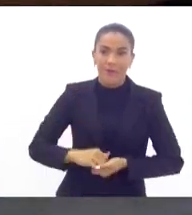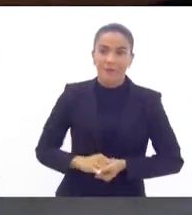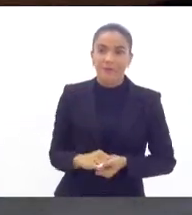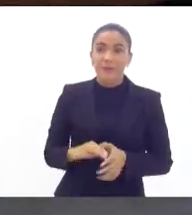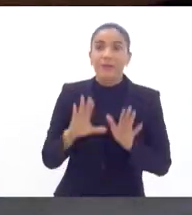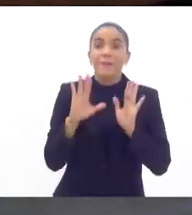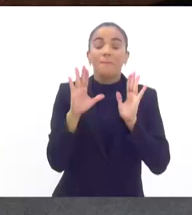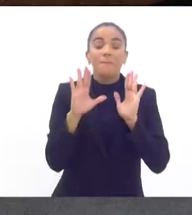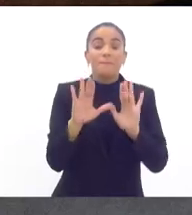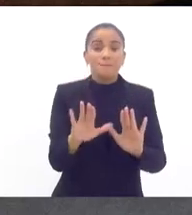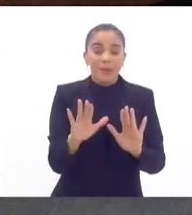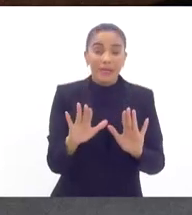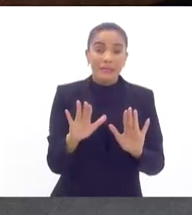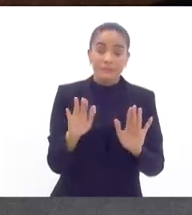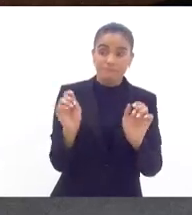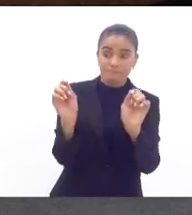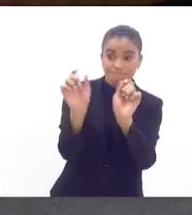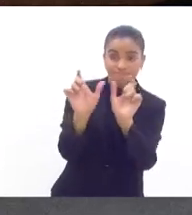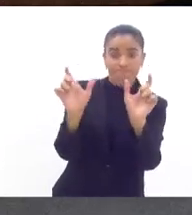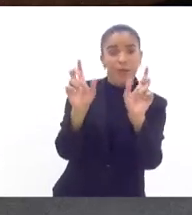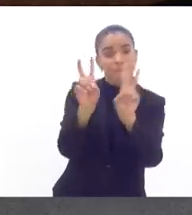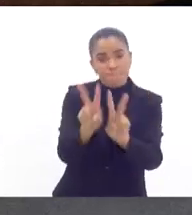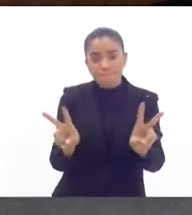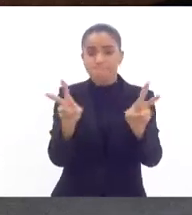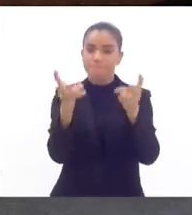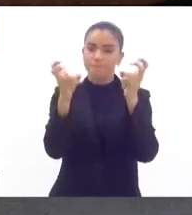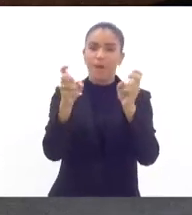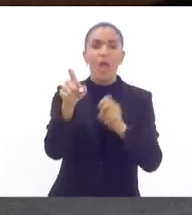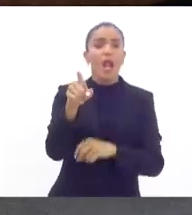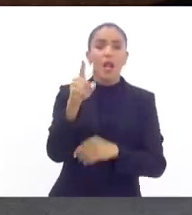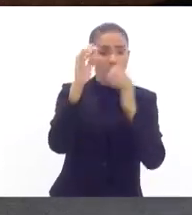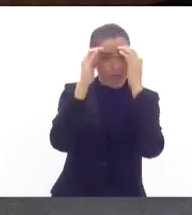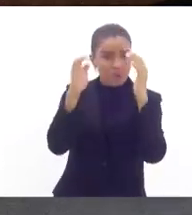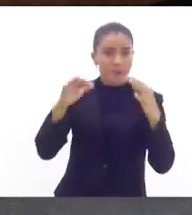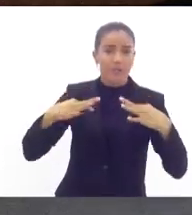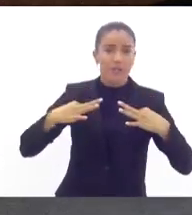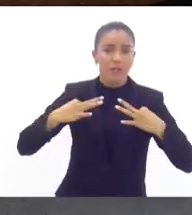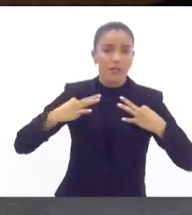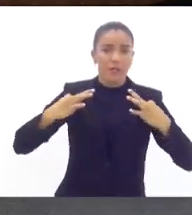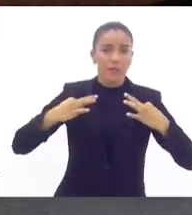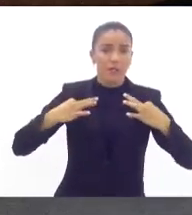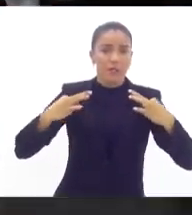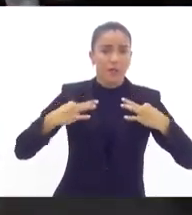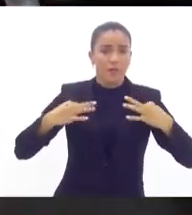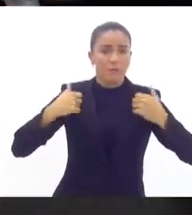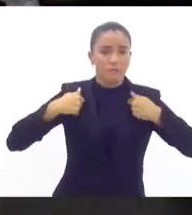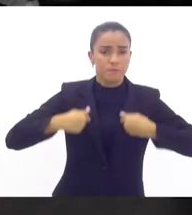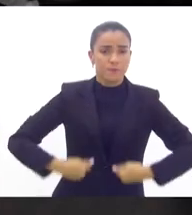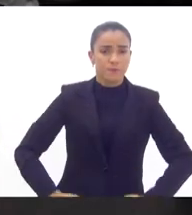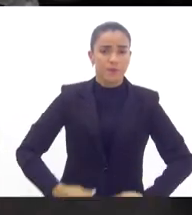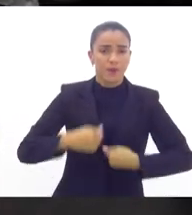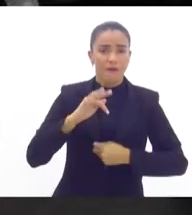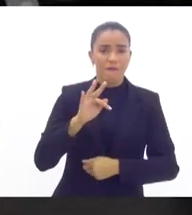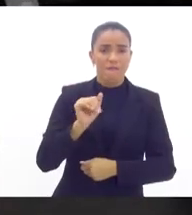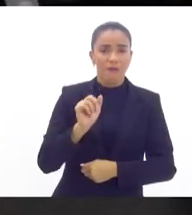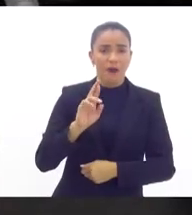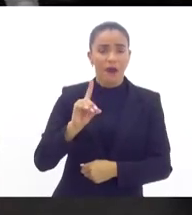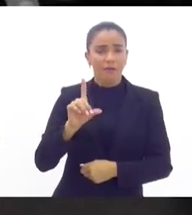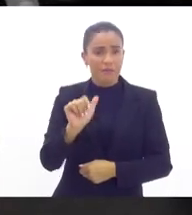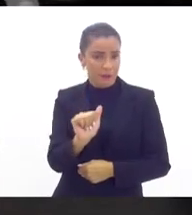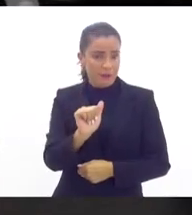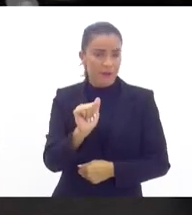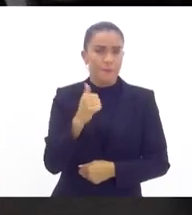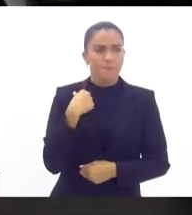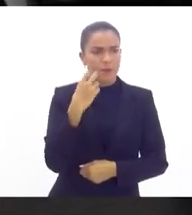o que fica latente invisível que ele não respeita a farda e veja um monte de farda aqui hoje eu respeito a farda eu